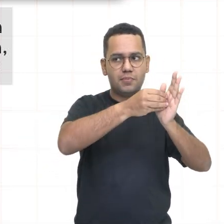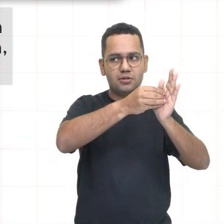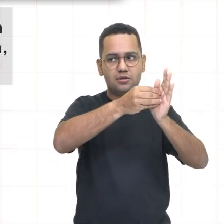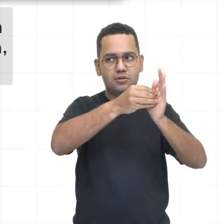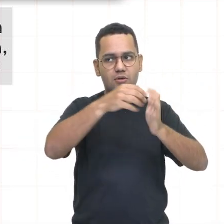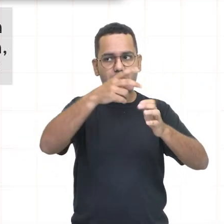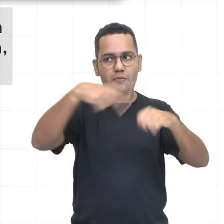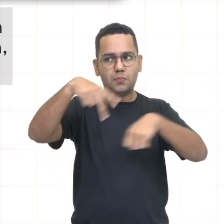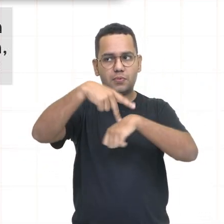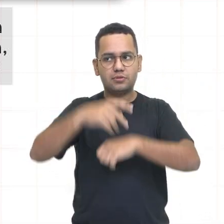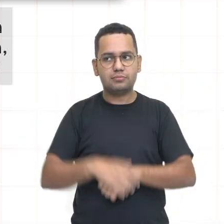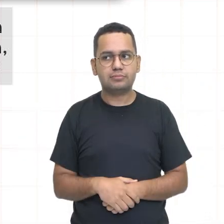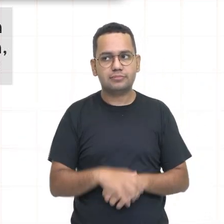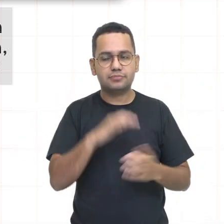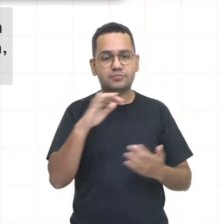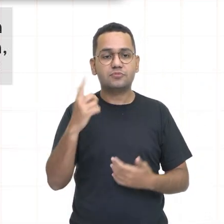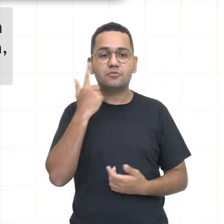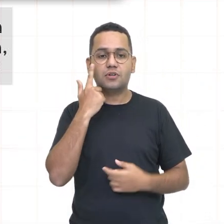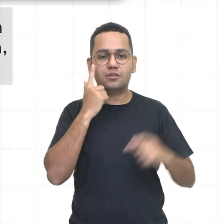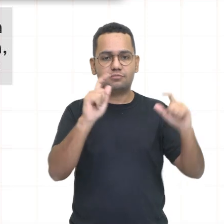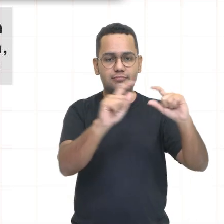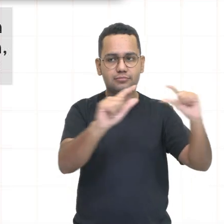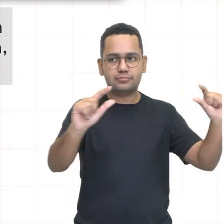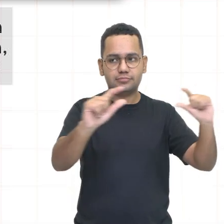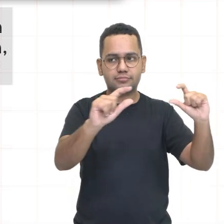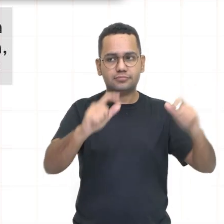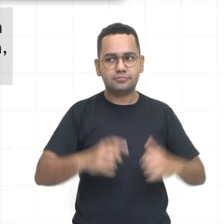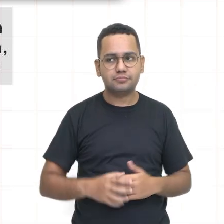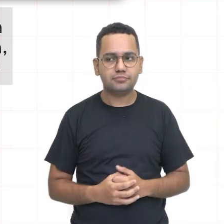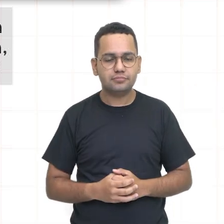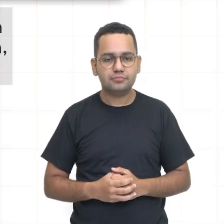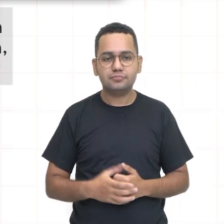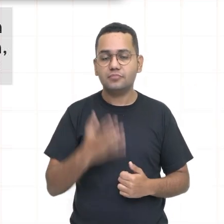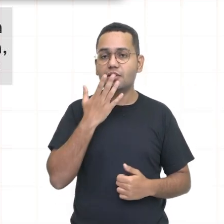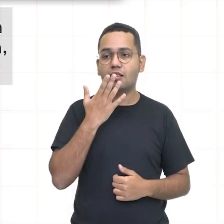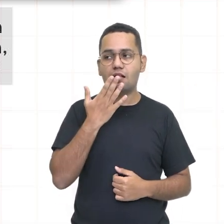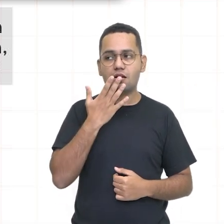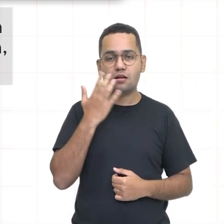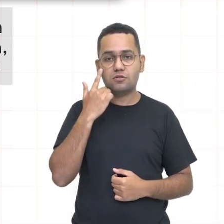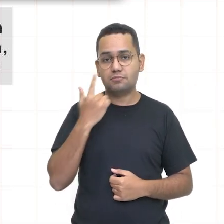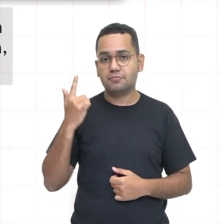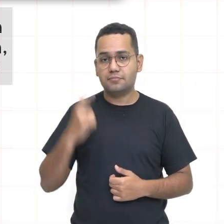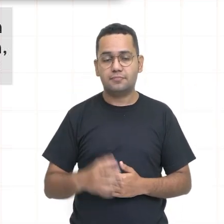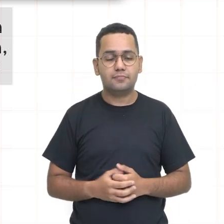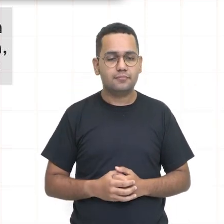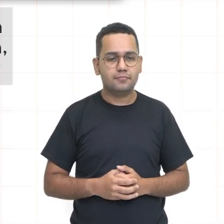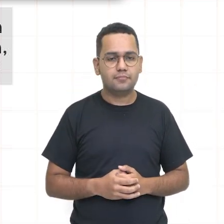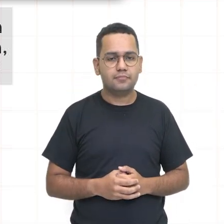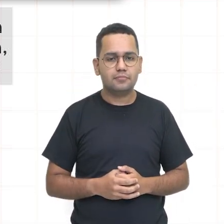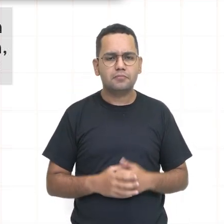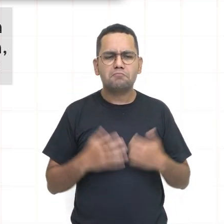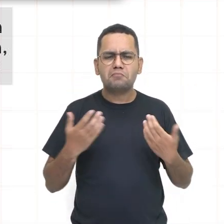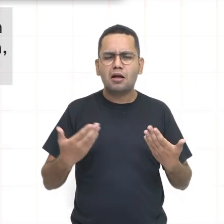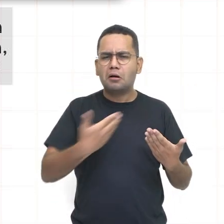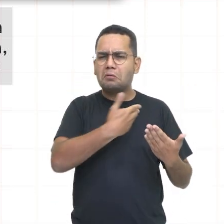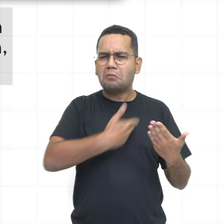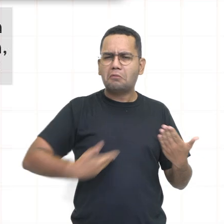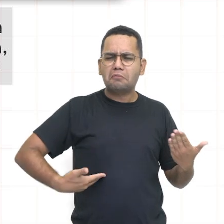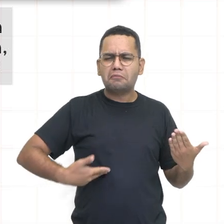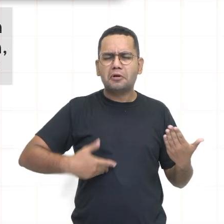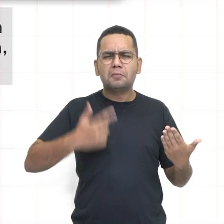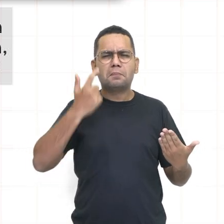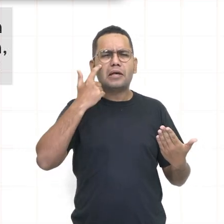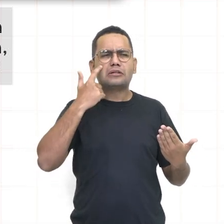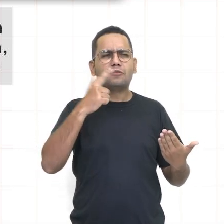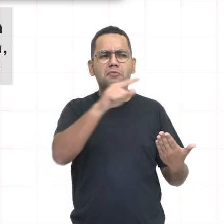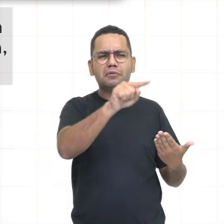país. A frase seguinte: terras sem homens para homens sem terra, porque o governo via a Amazônia como um grande